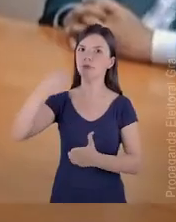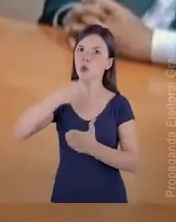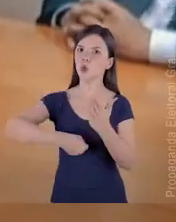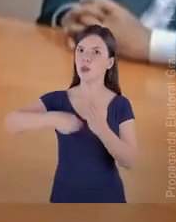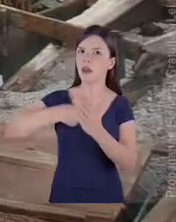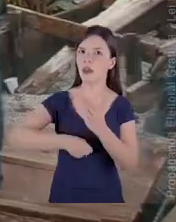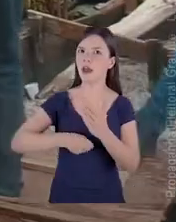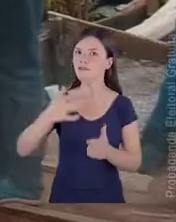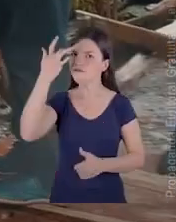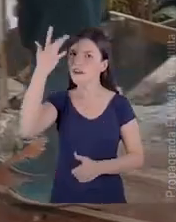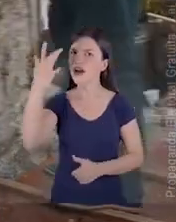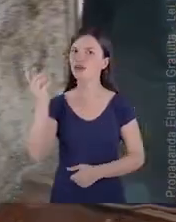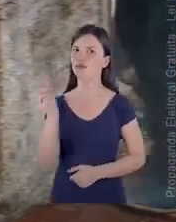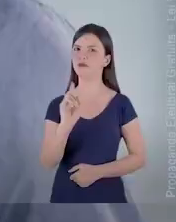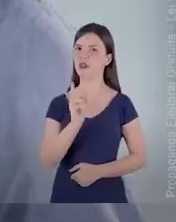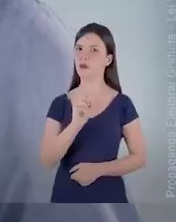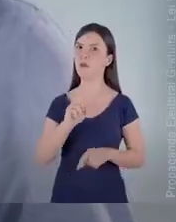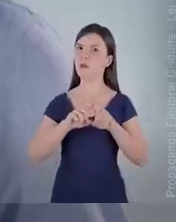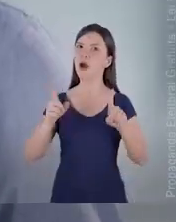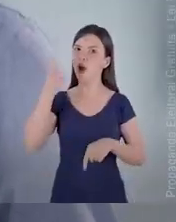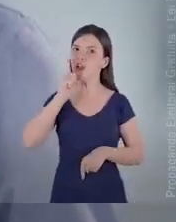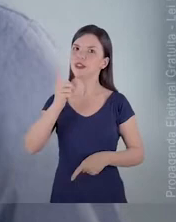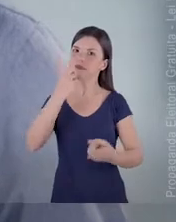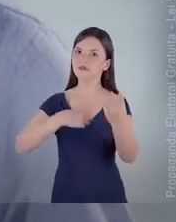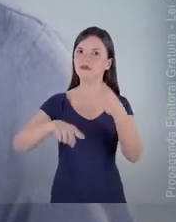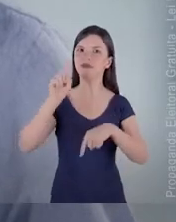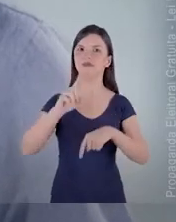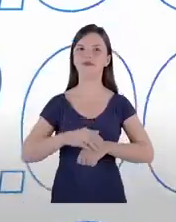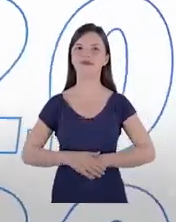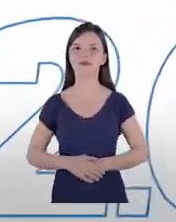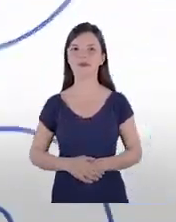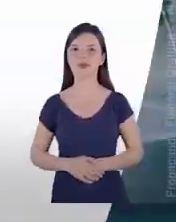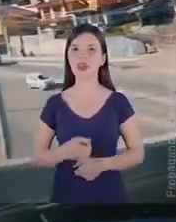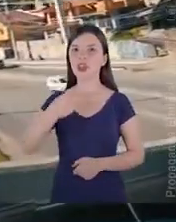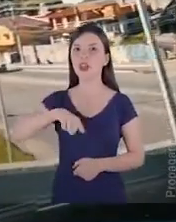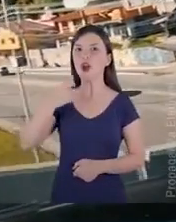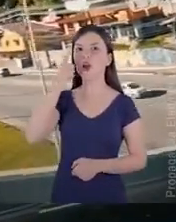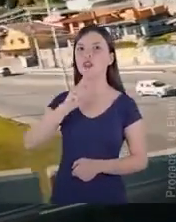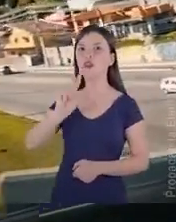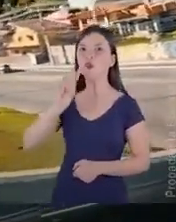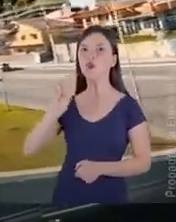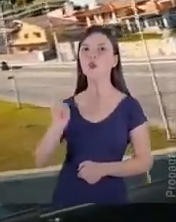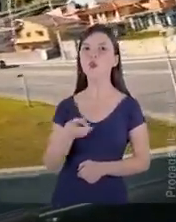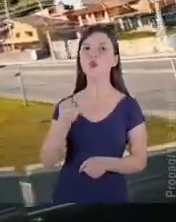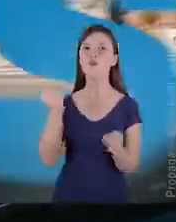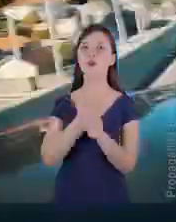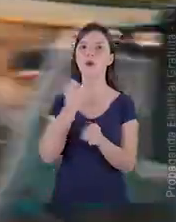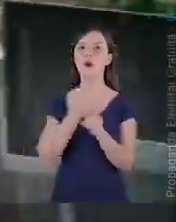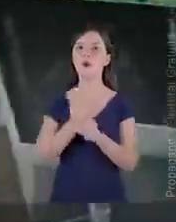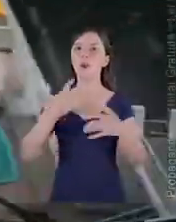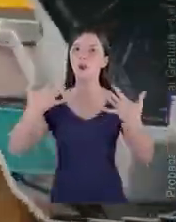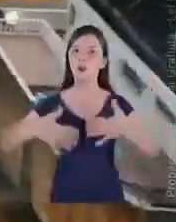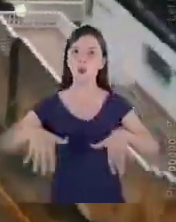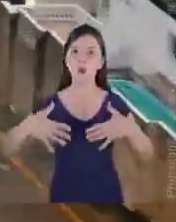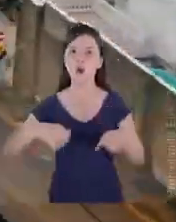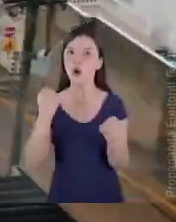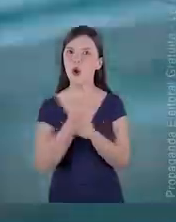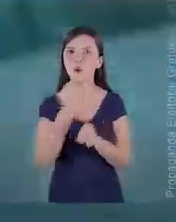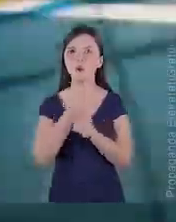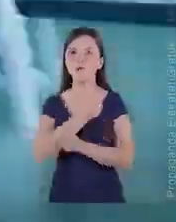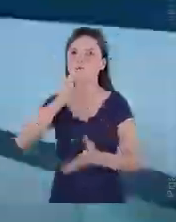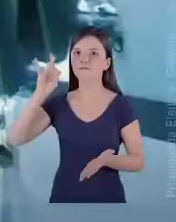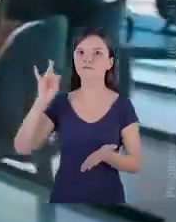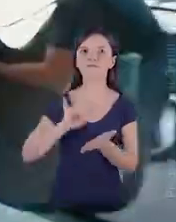luta. Foi difícil, foi sofrido, mas a gente virou o jogo. Fizemos mais de 2.000 obras.